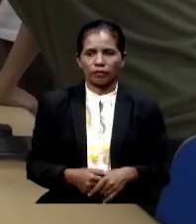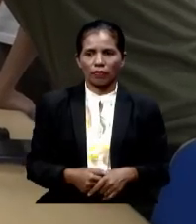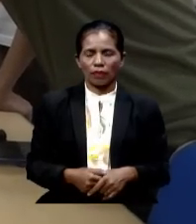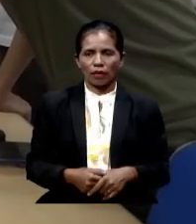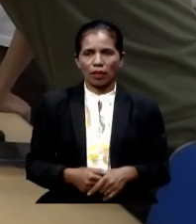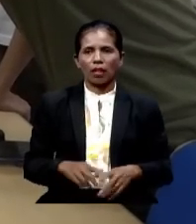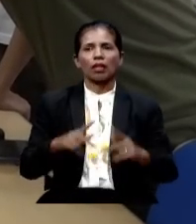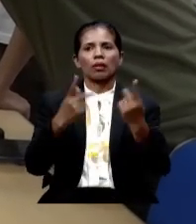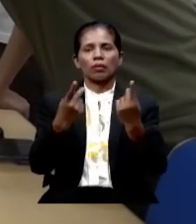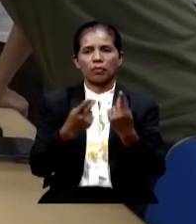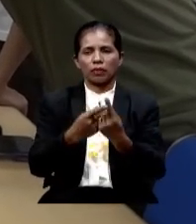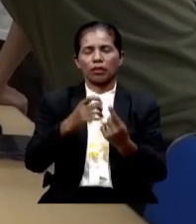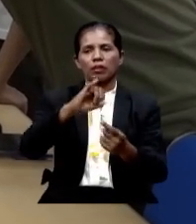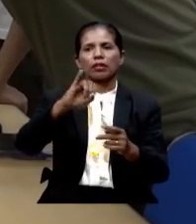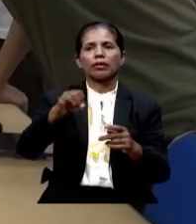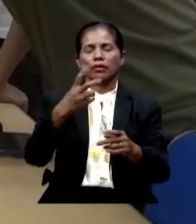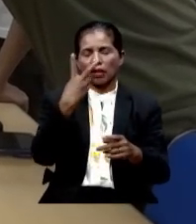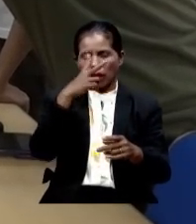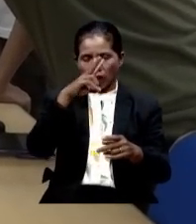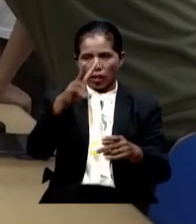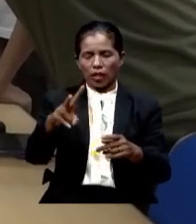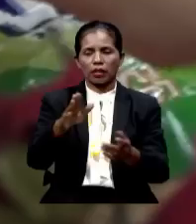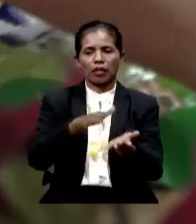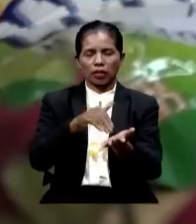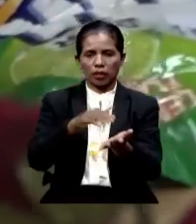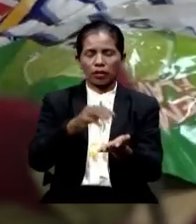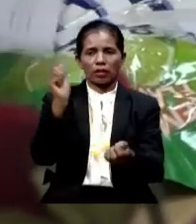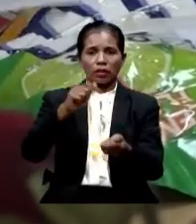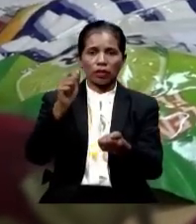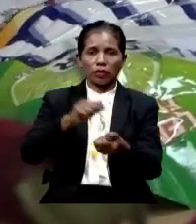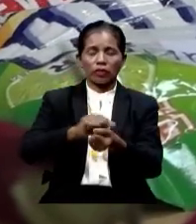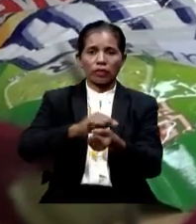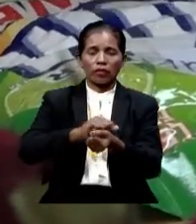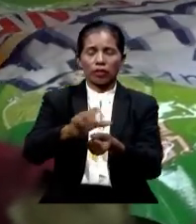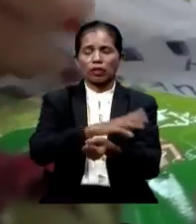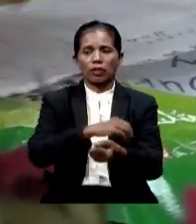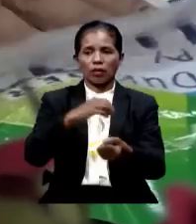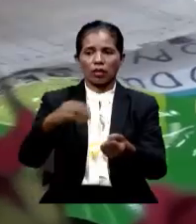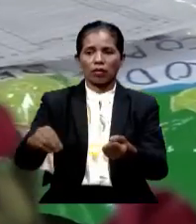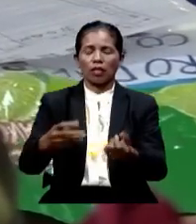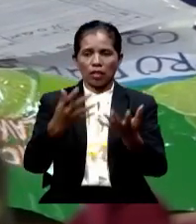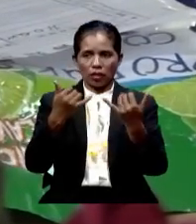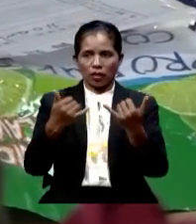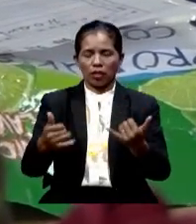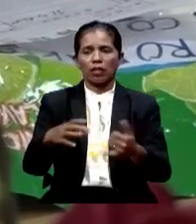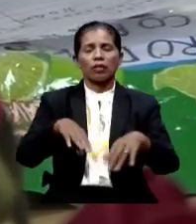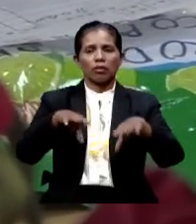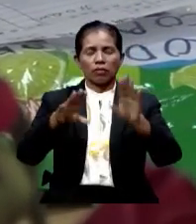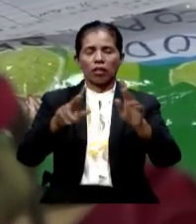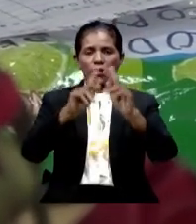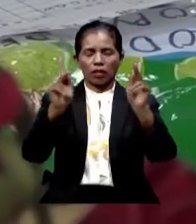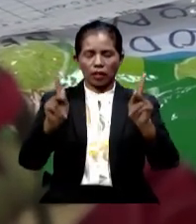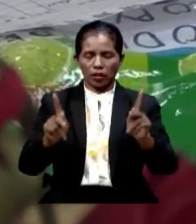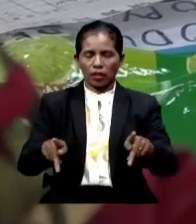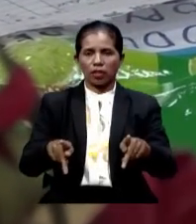Companhia Ocean Lines de Sinto Group identifica sabão com marca Daya no bom falso, ne bedadão ne fania loza sinesa